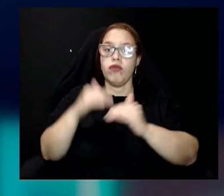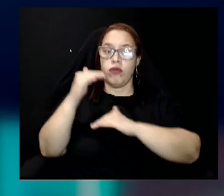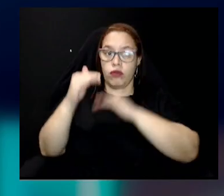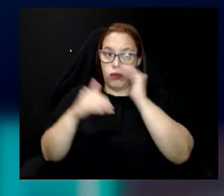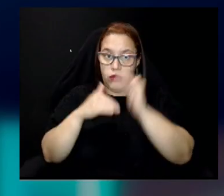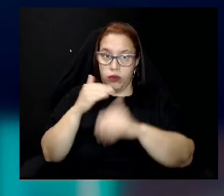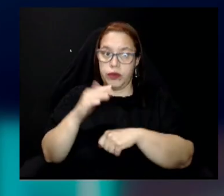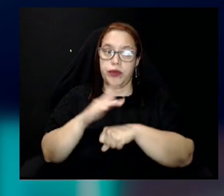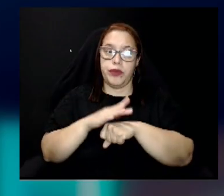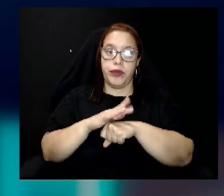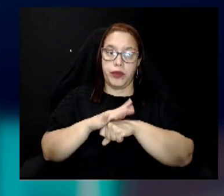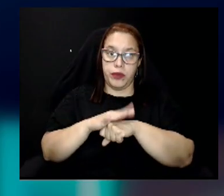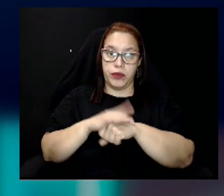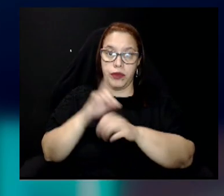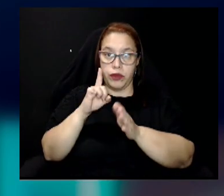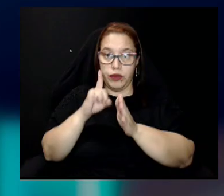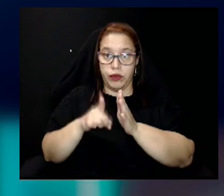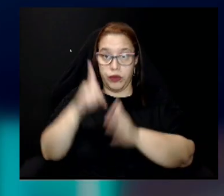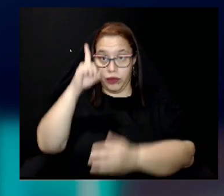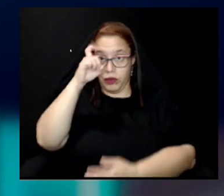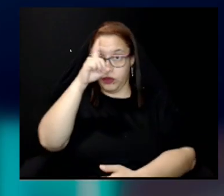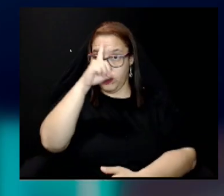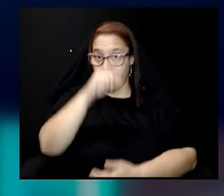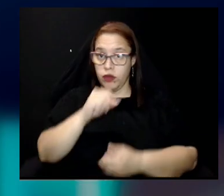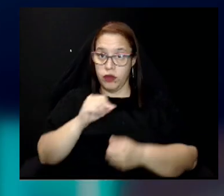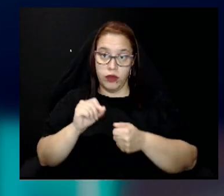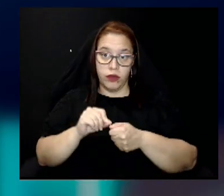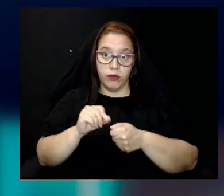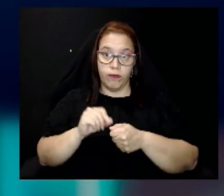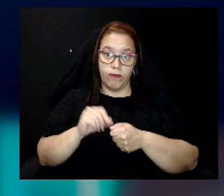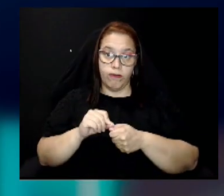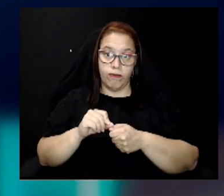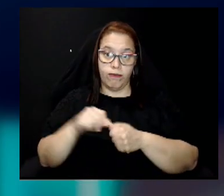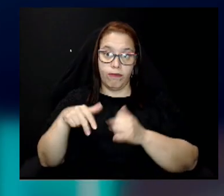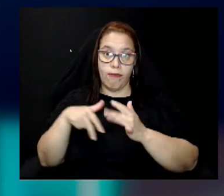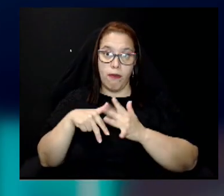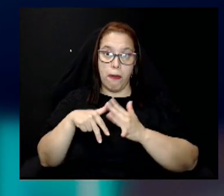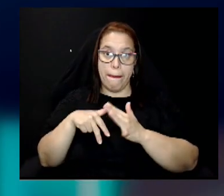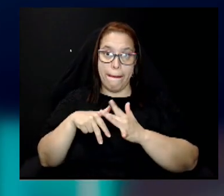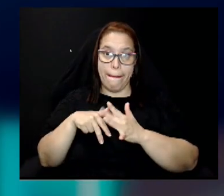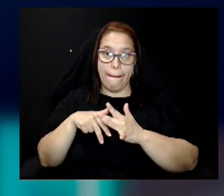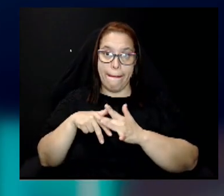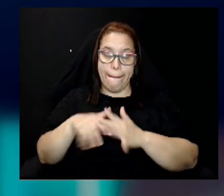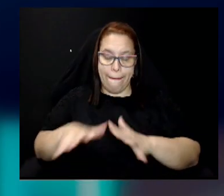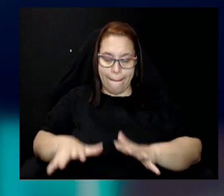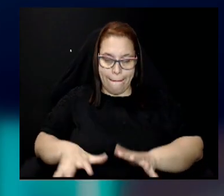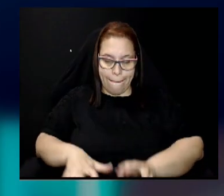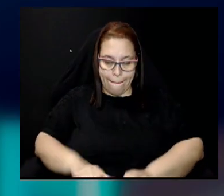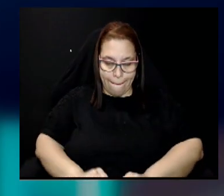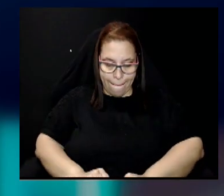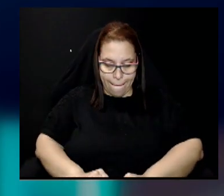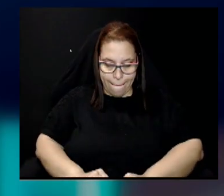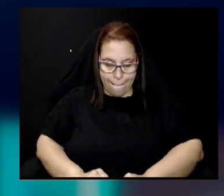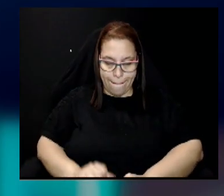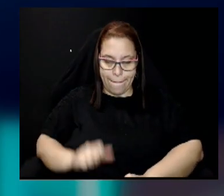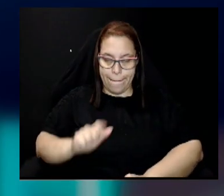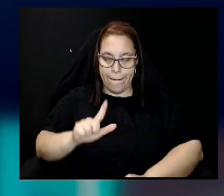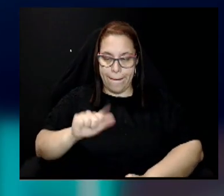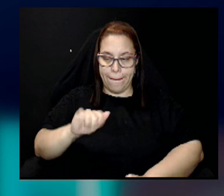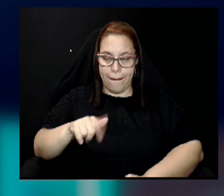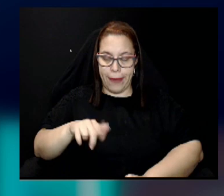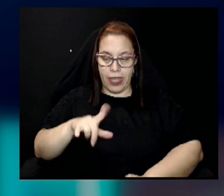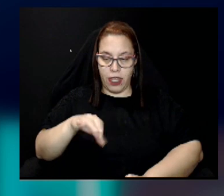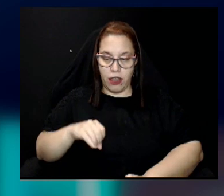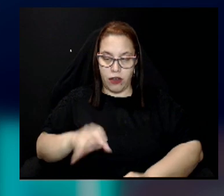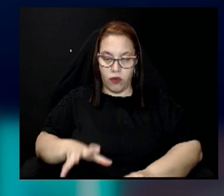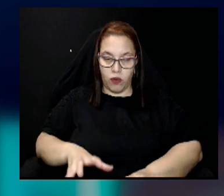ser um diagnóstico difícil de se executar, o paciente começa a ter o acúmulo de líquido abdominal, nós chamamos de ascite, né, que é o acúmulo, a